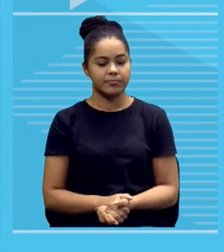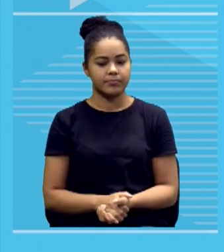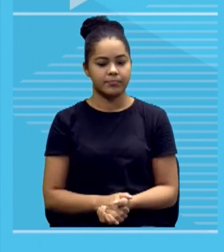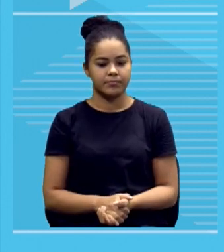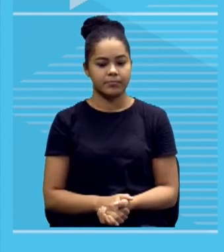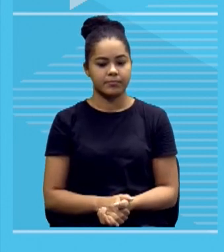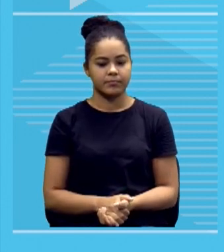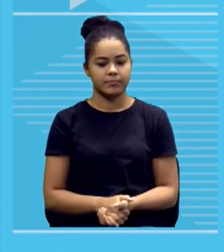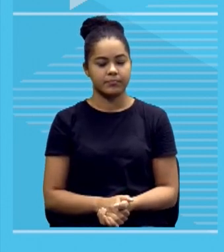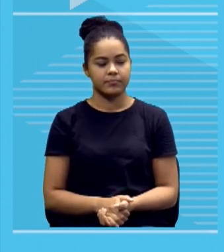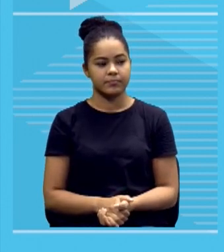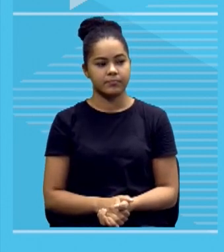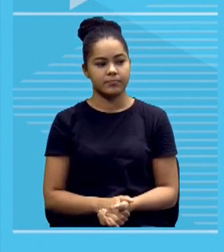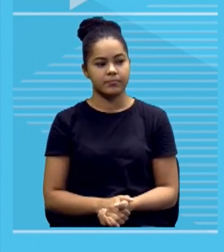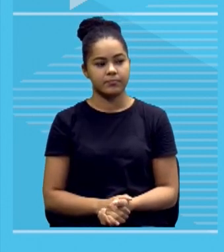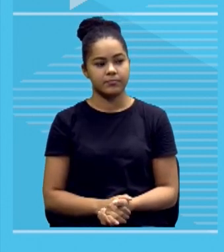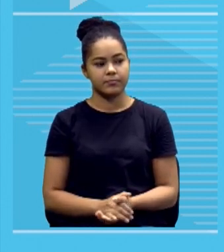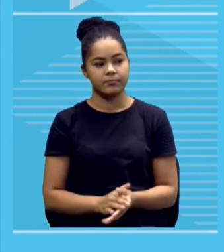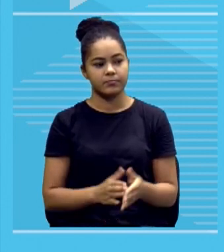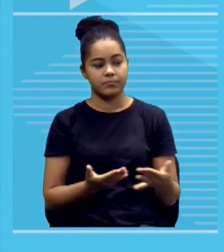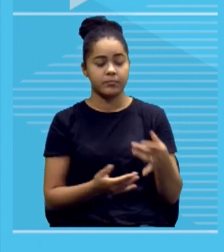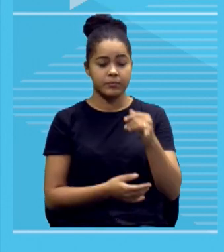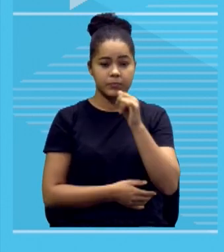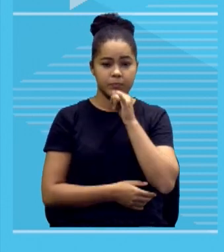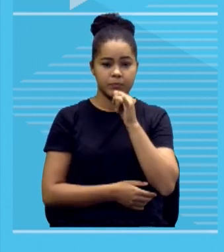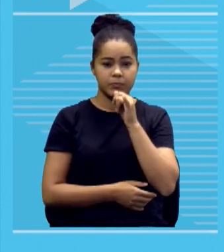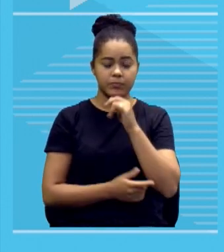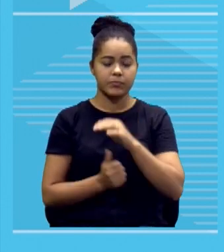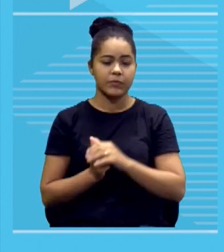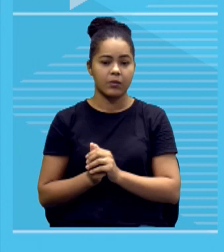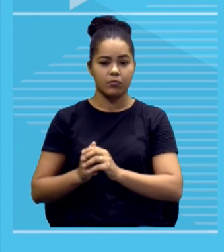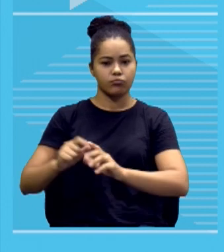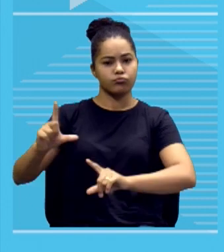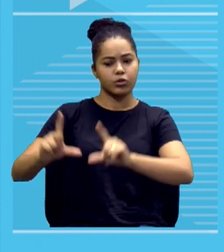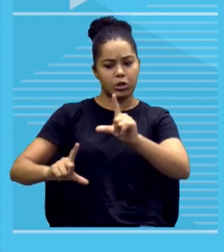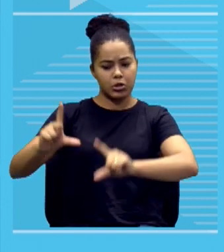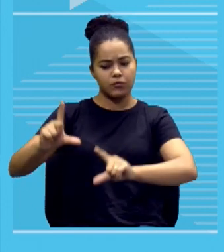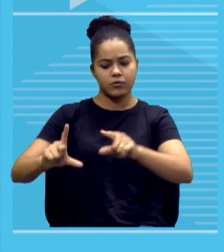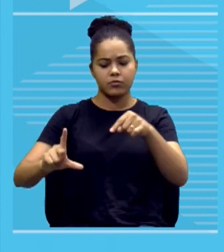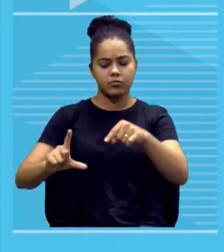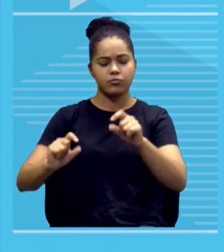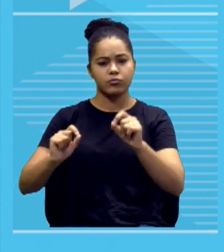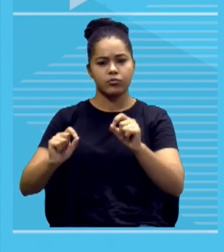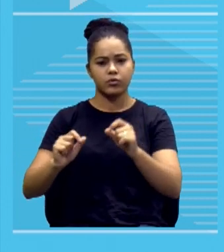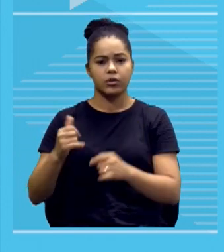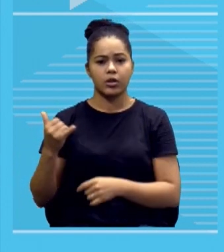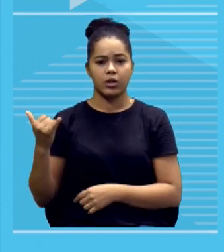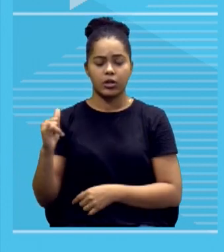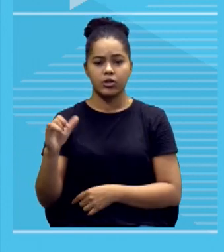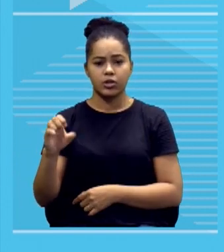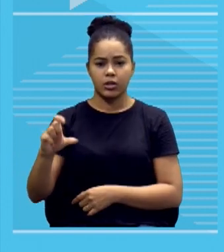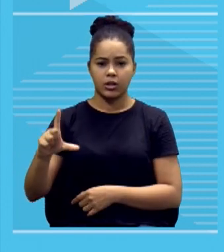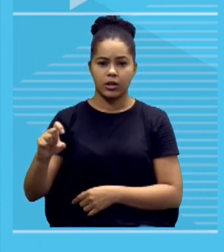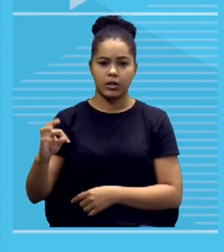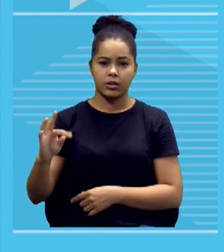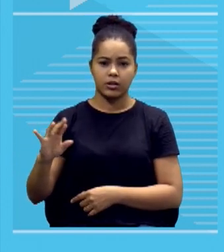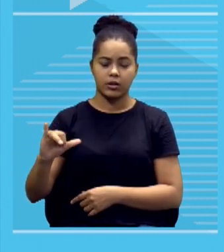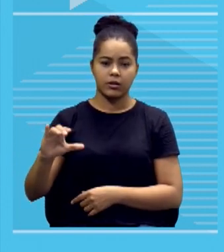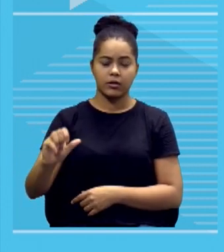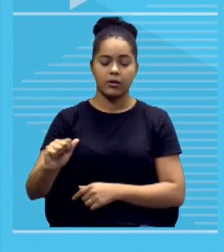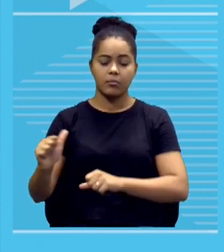Bom, exemplo de receptor básico, televisão, receptor, transforma energia elétrica em energia sonora e